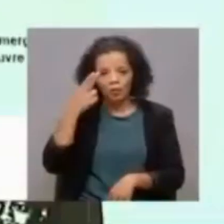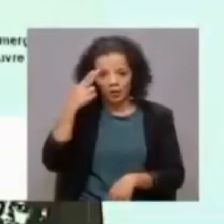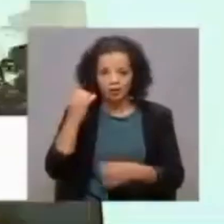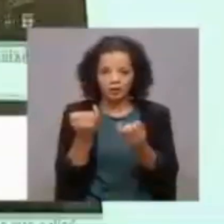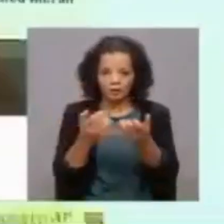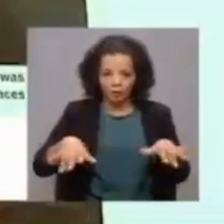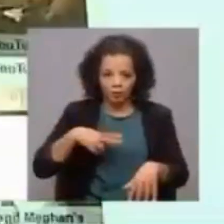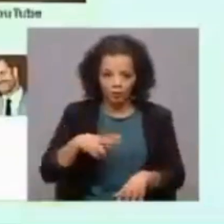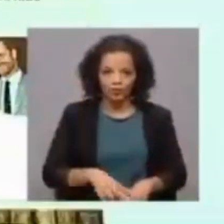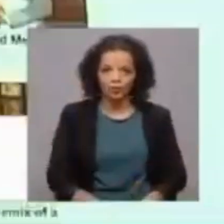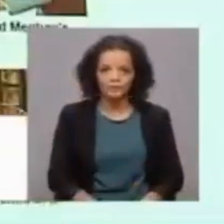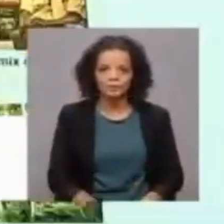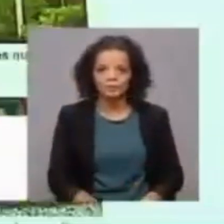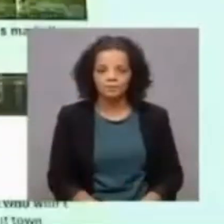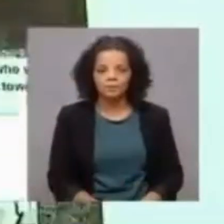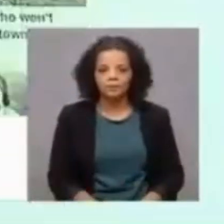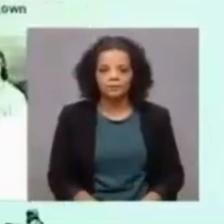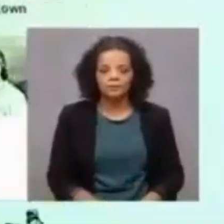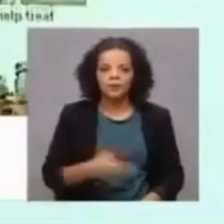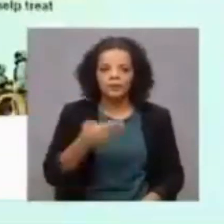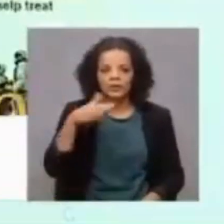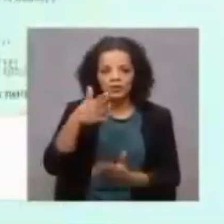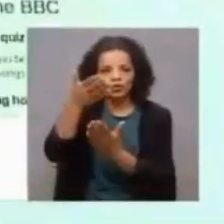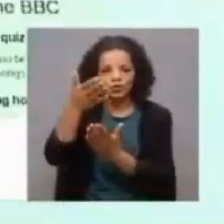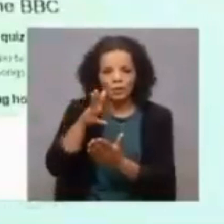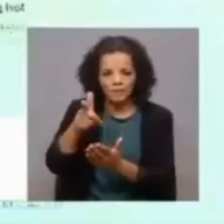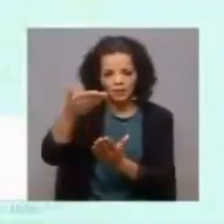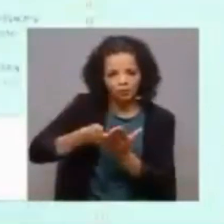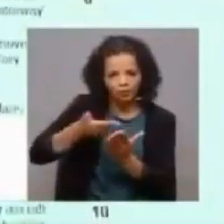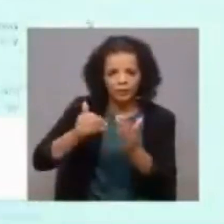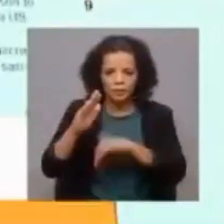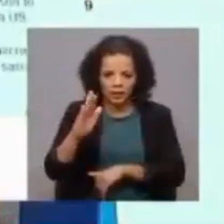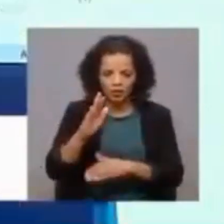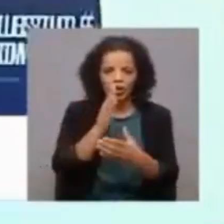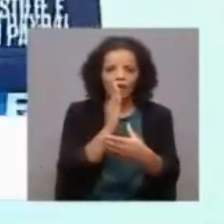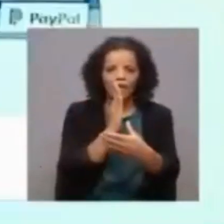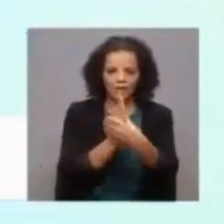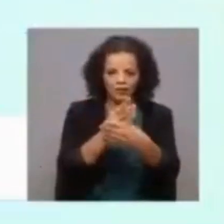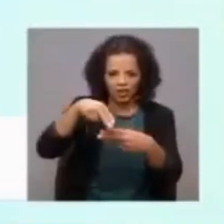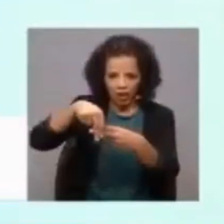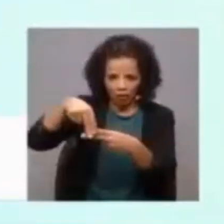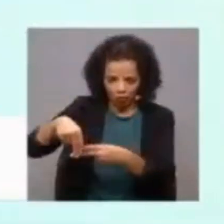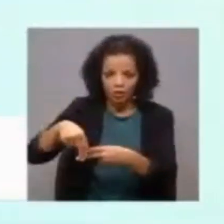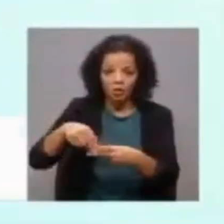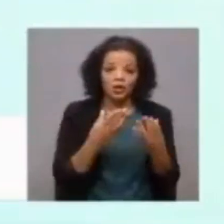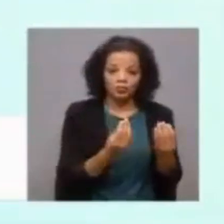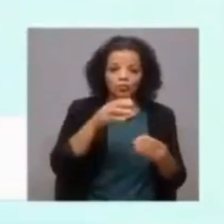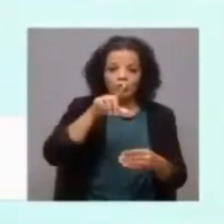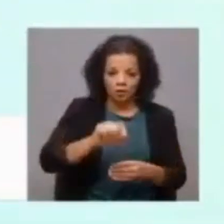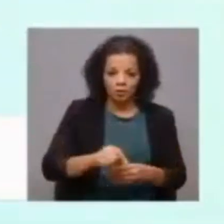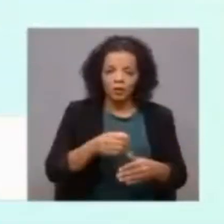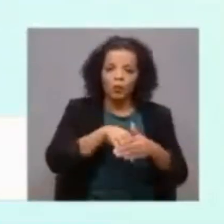São mais de 700 mil os ficheiros do Luanda Leaks, e muitos deles estavam também guardados